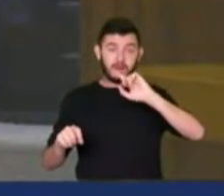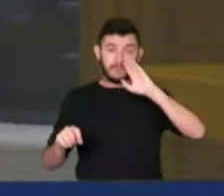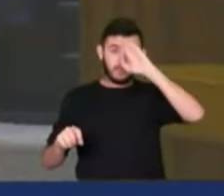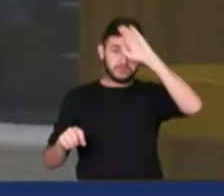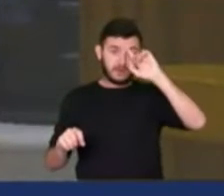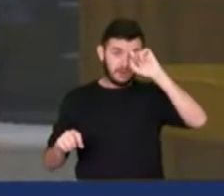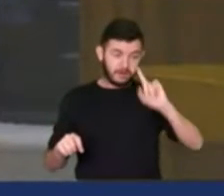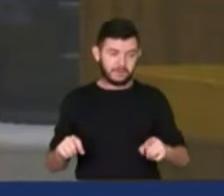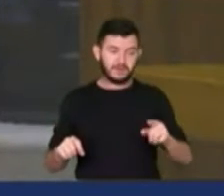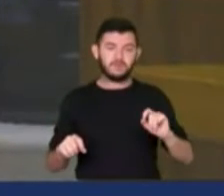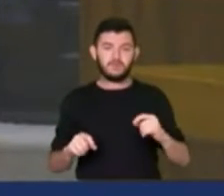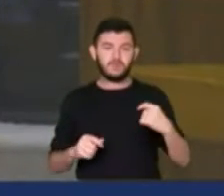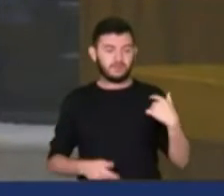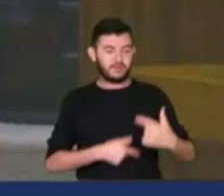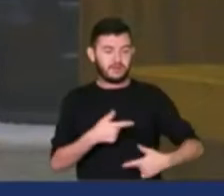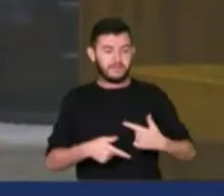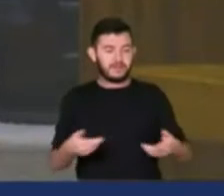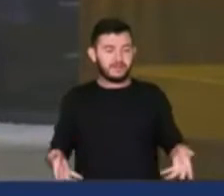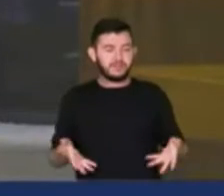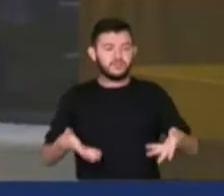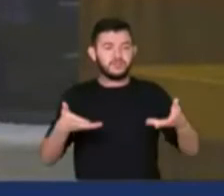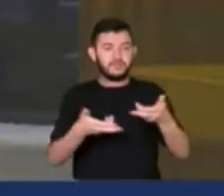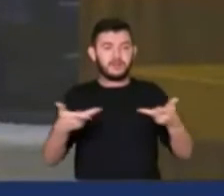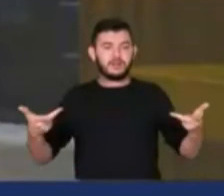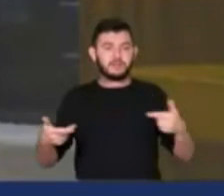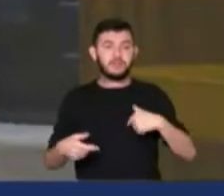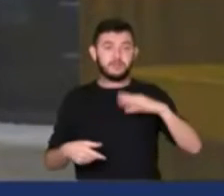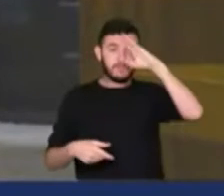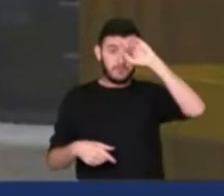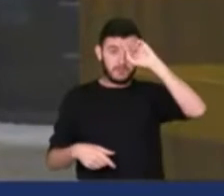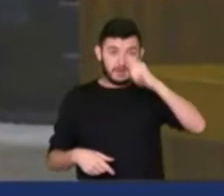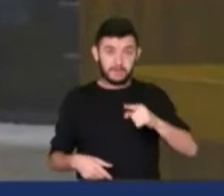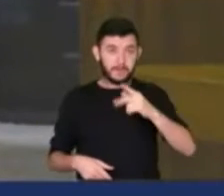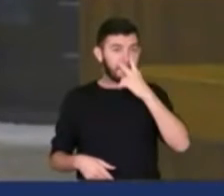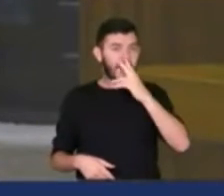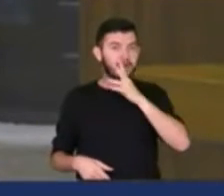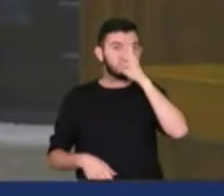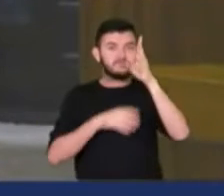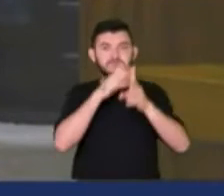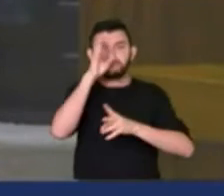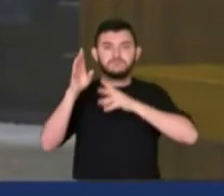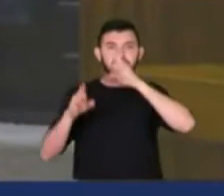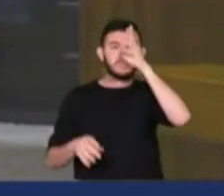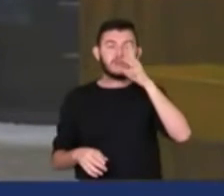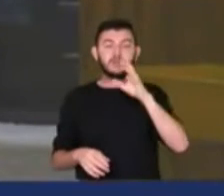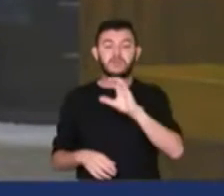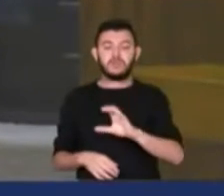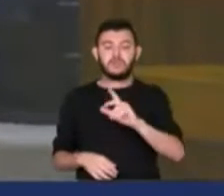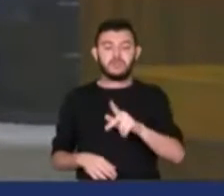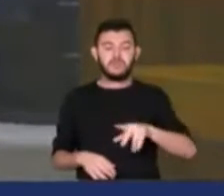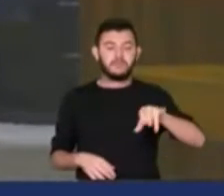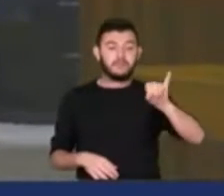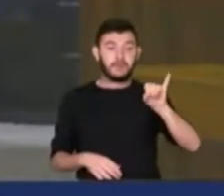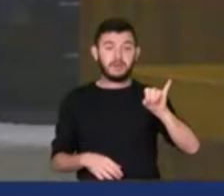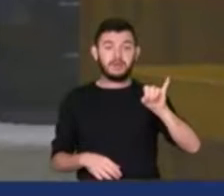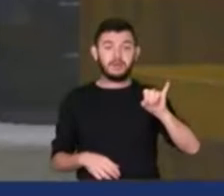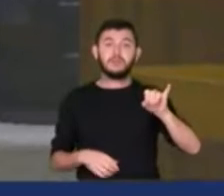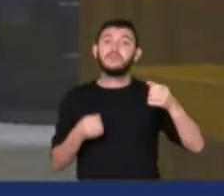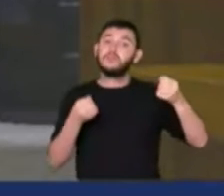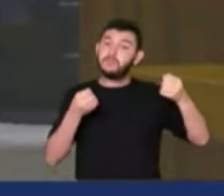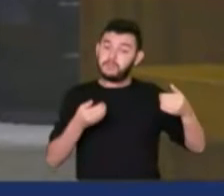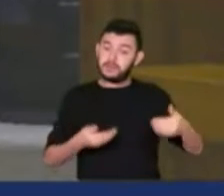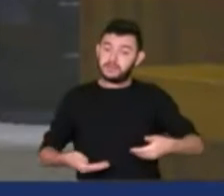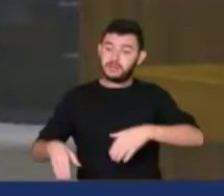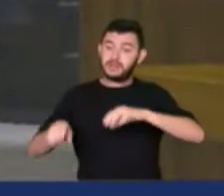Bolsonaro. Isso é um escândalo. Então, a CPI do MEC é uma necessidade que se impõe, ainda mais